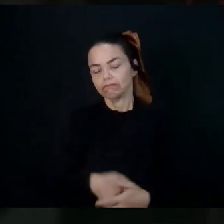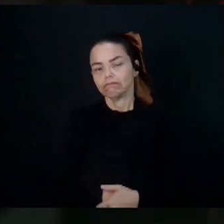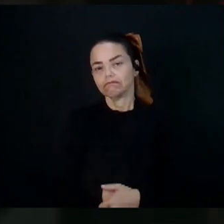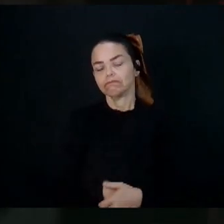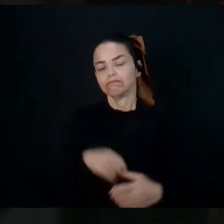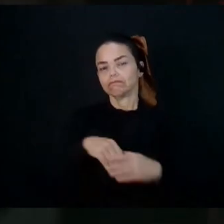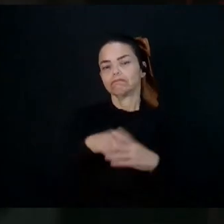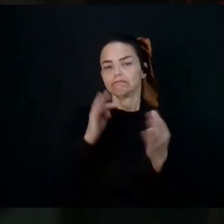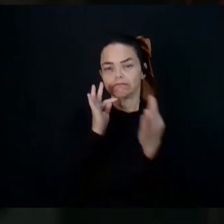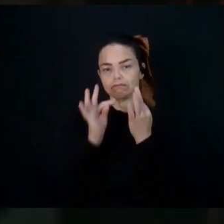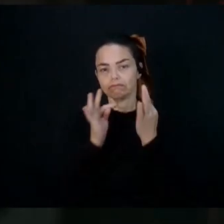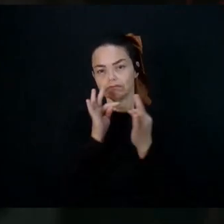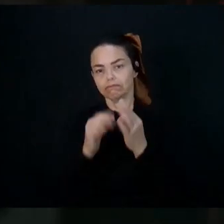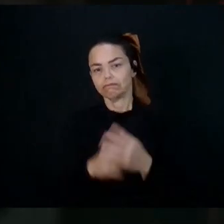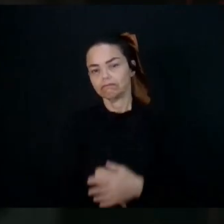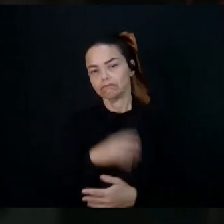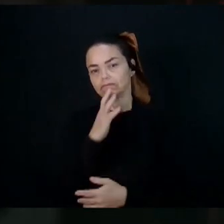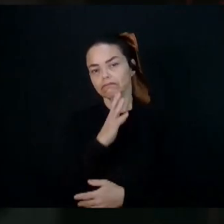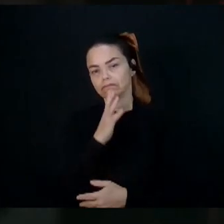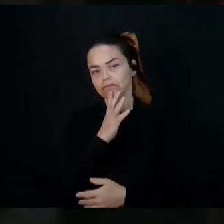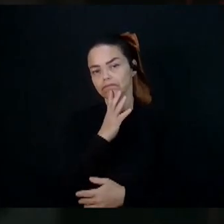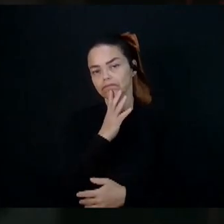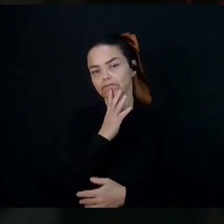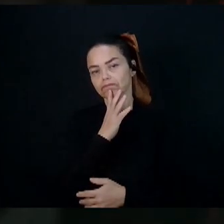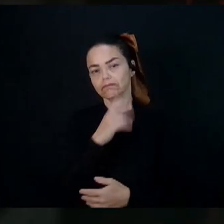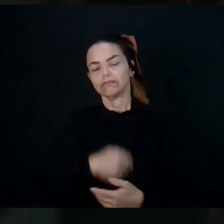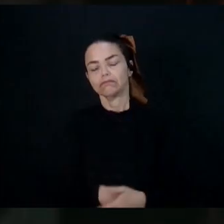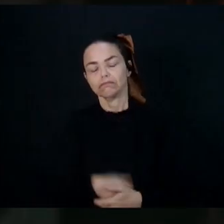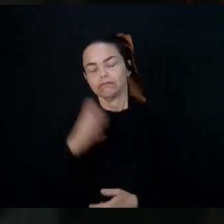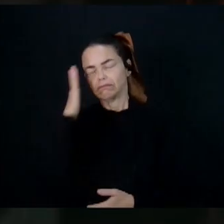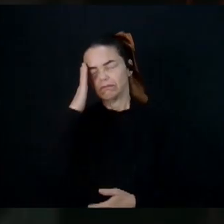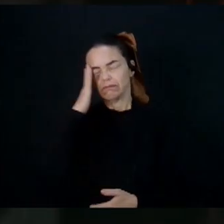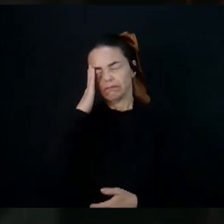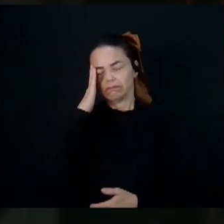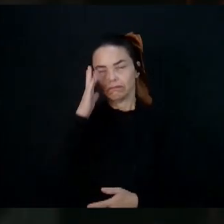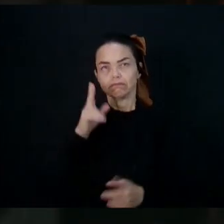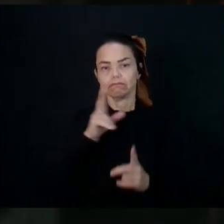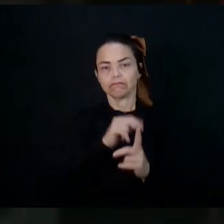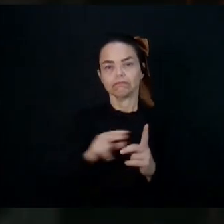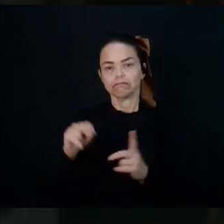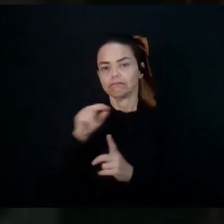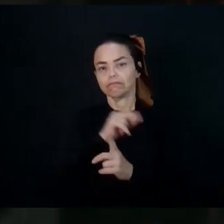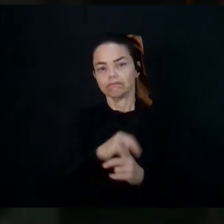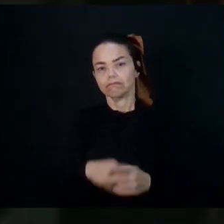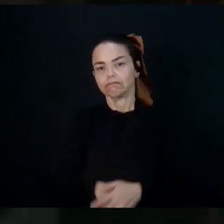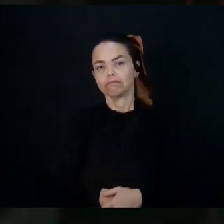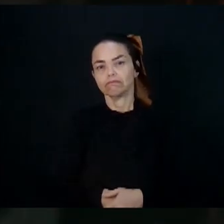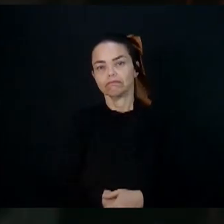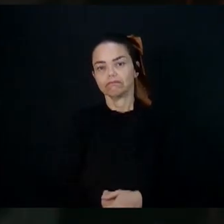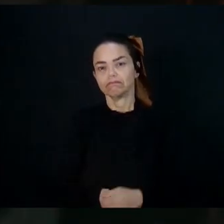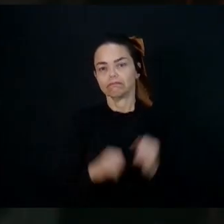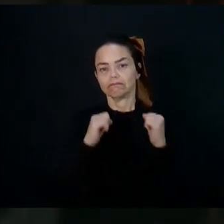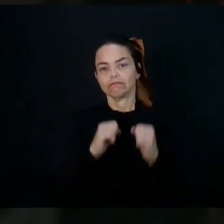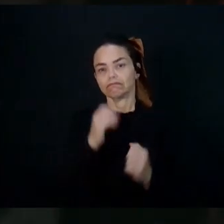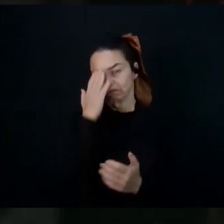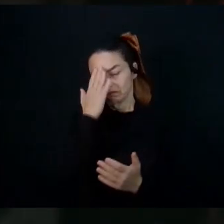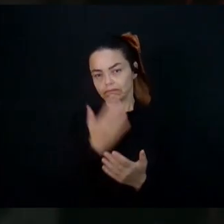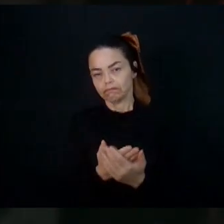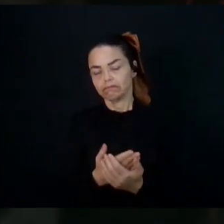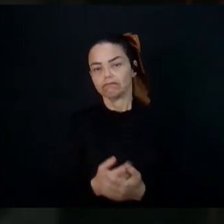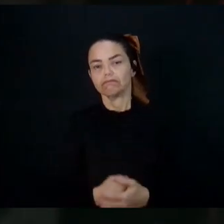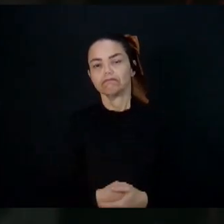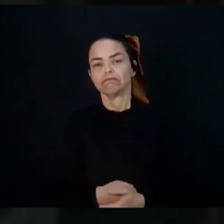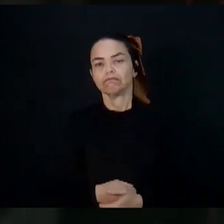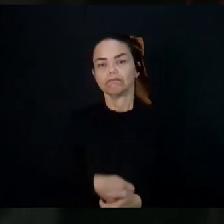um conhecimento para você, de repente, entender que você está sendo manipulado, viu? Pode acreditar no que eu tô falando. Agora, pontualmente, 9